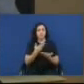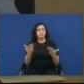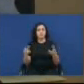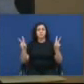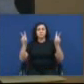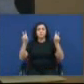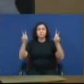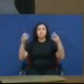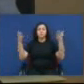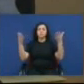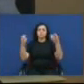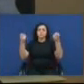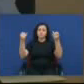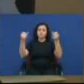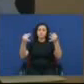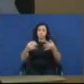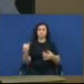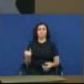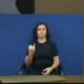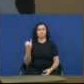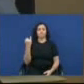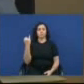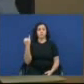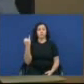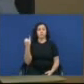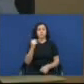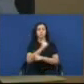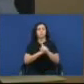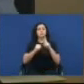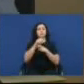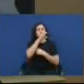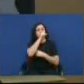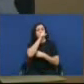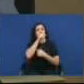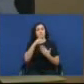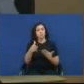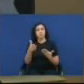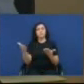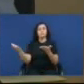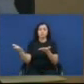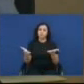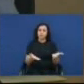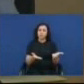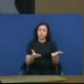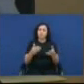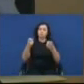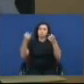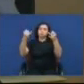presença. O tema que a senhora traz aqui também é um tema de relevância para a sociedade limeirense. A senhora tem, a